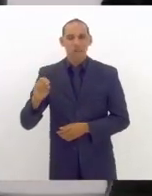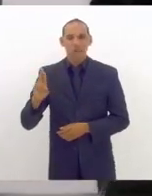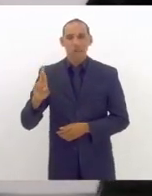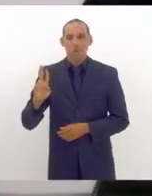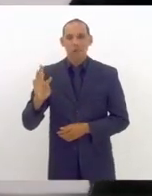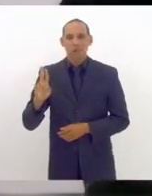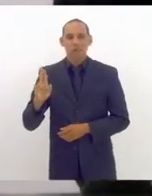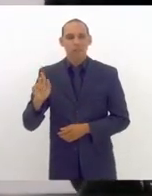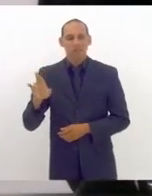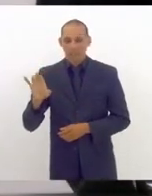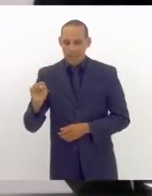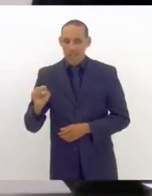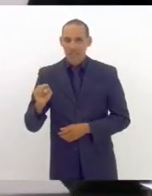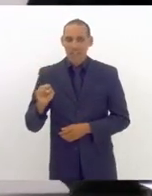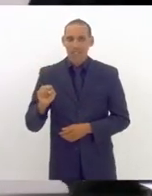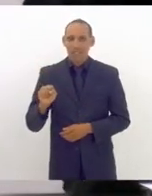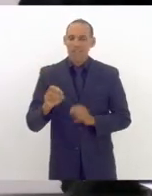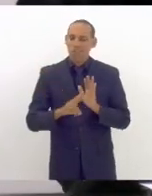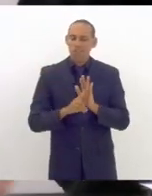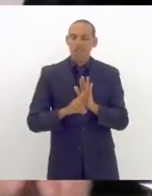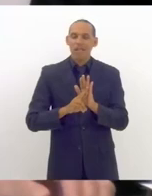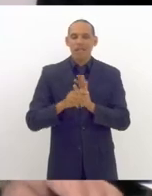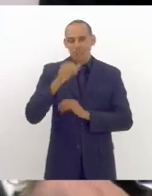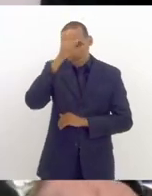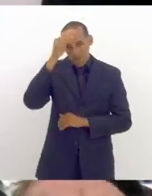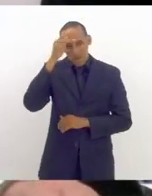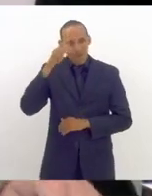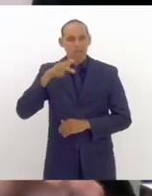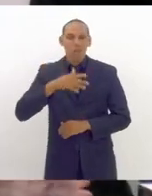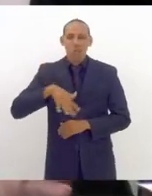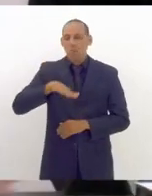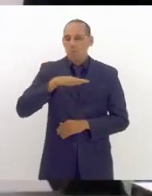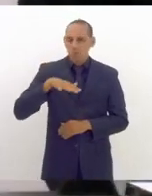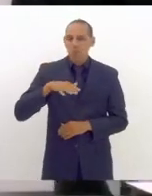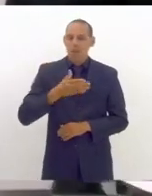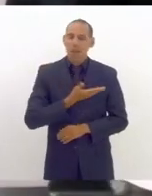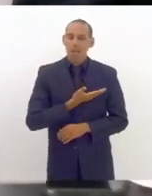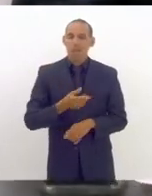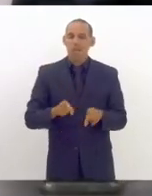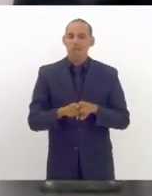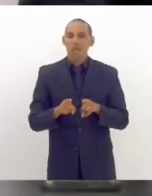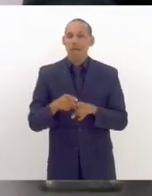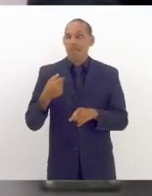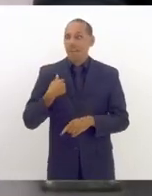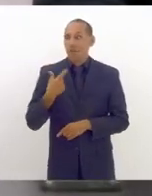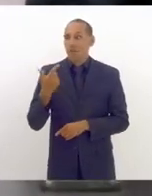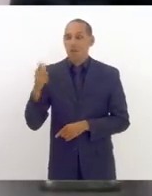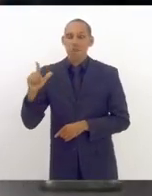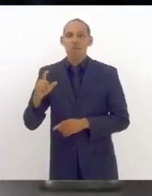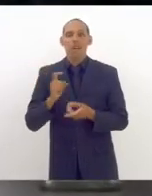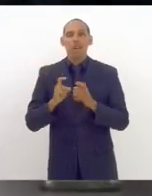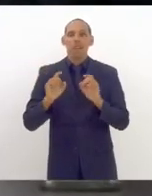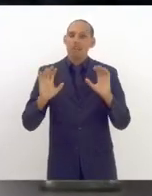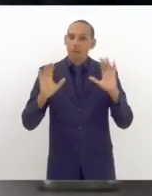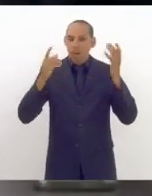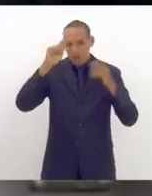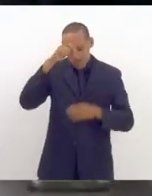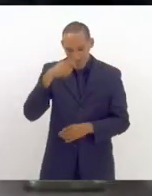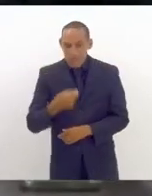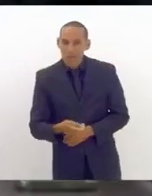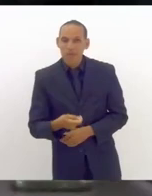prefeitos aqui e amigos presentes bem eu tinha uma sessão solene e terminou agora